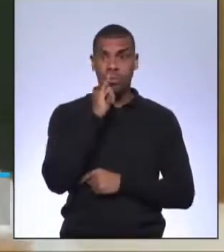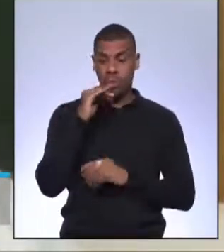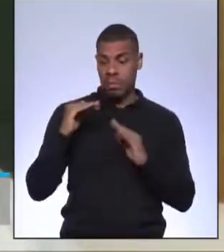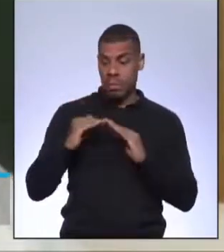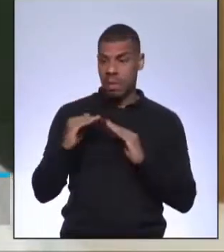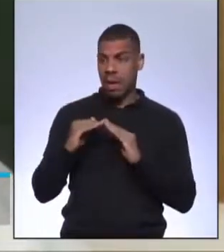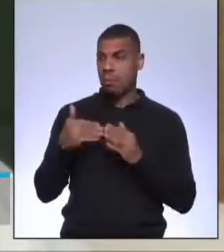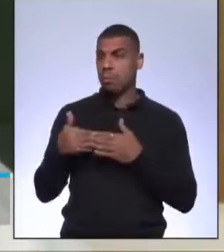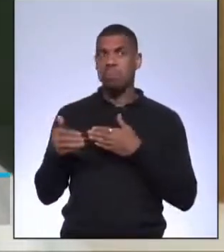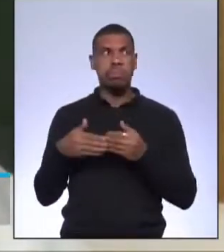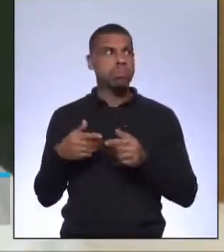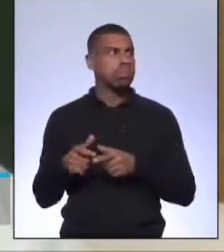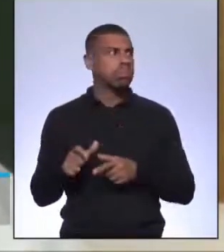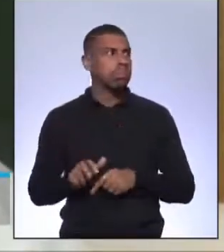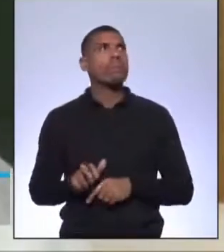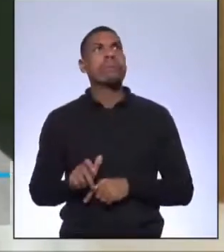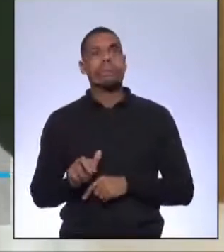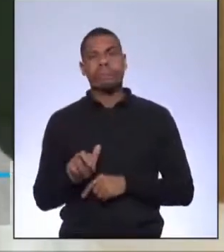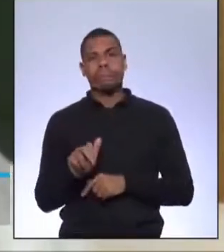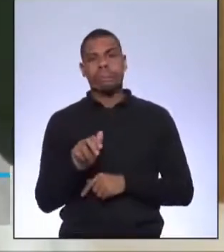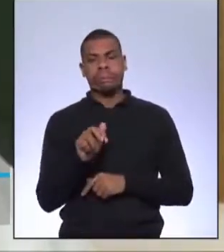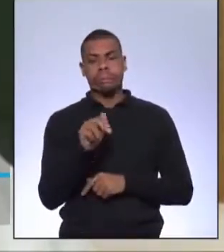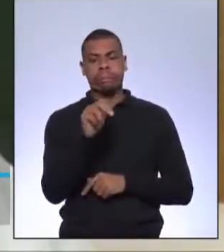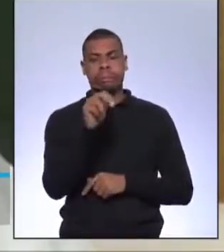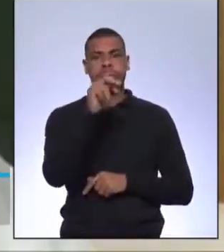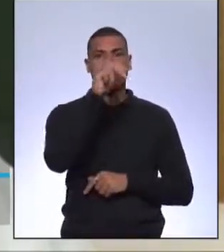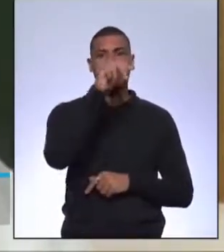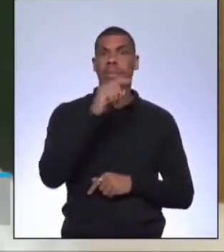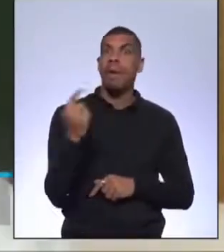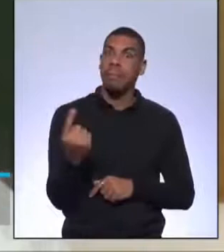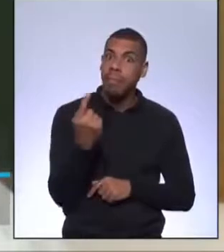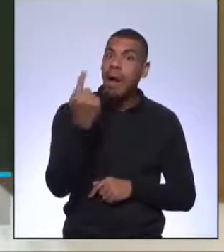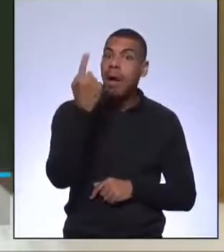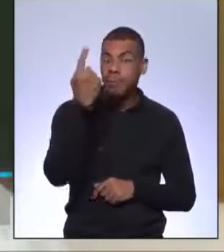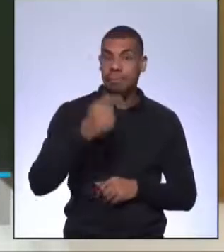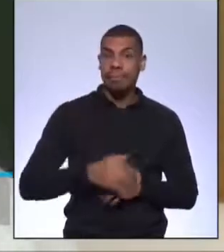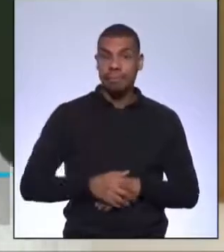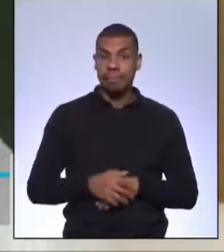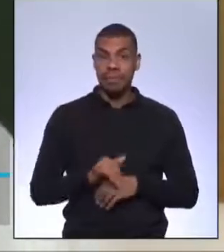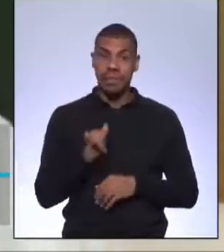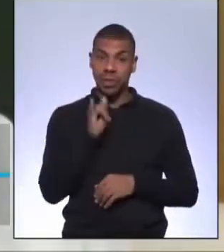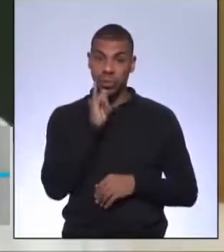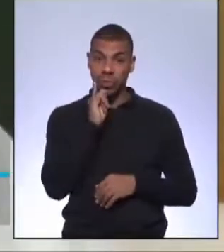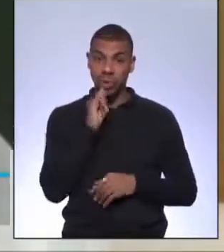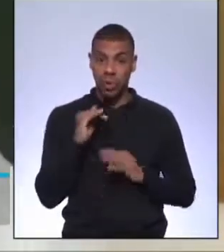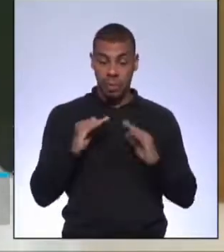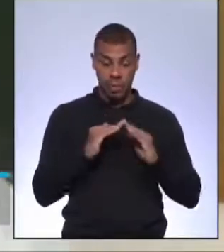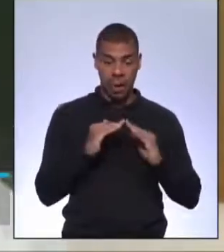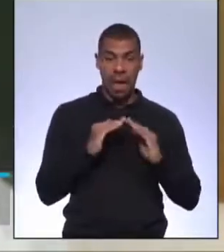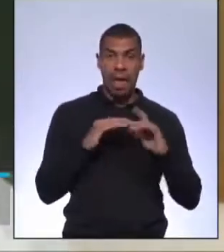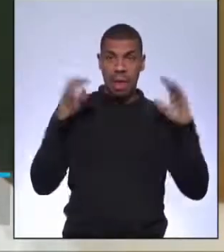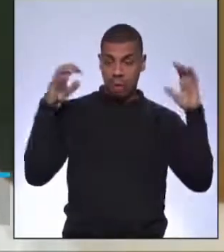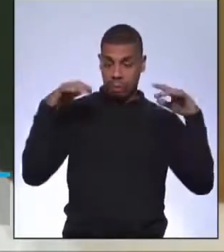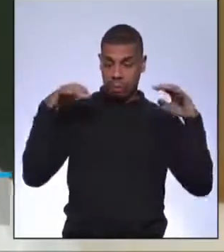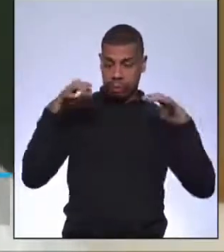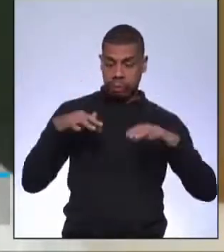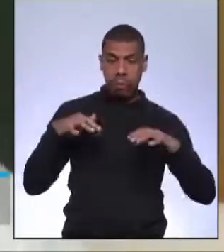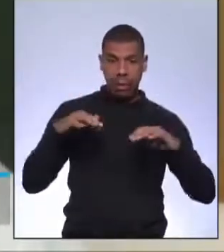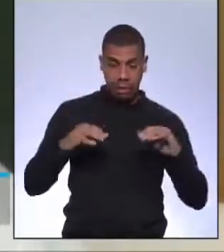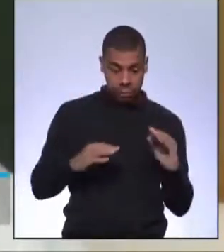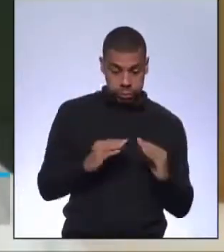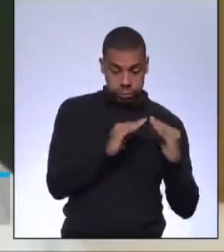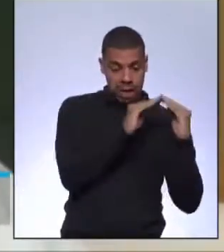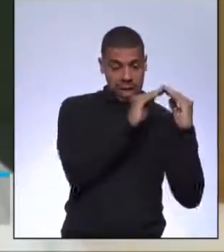qualquer lugar que eu venho, eu tenho que subir muito, né? Eu falo até que se inundar São Paulo, minha casa vai ser a última a encher, porque não tem